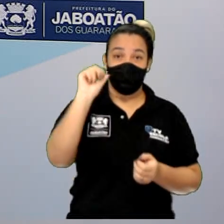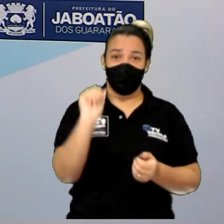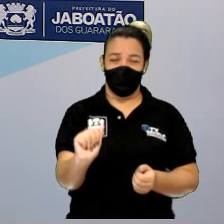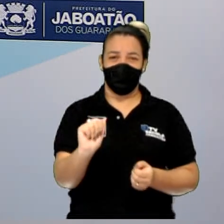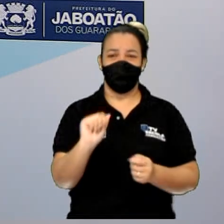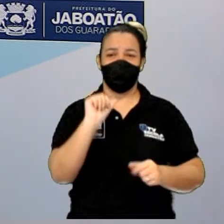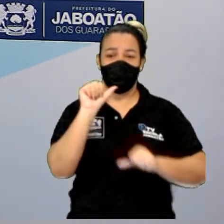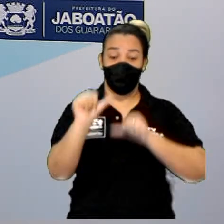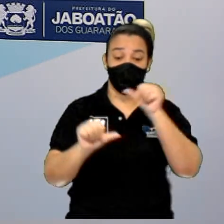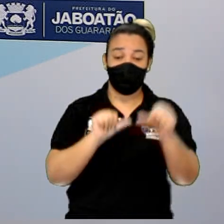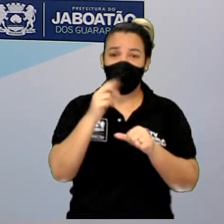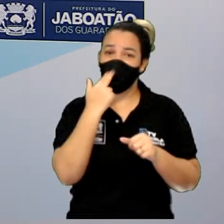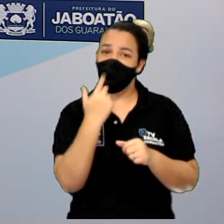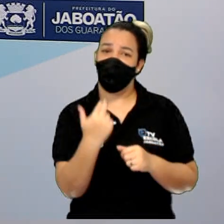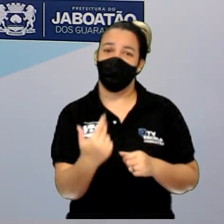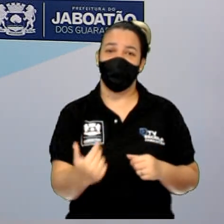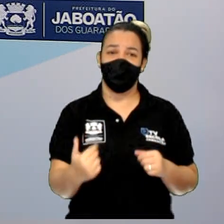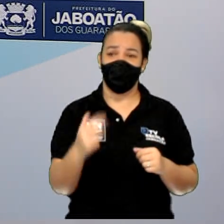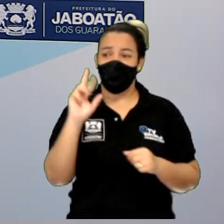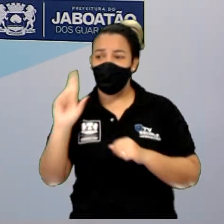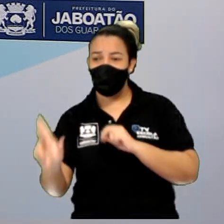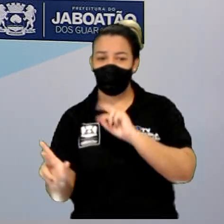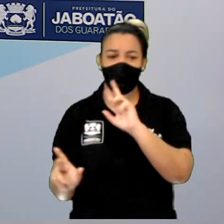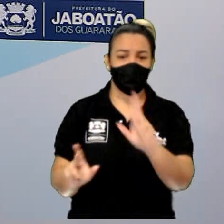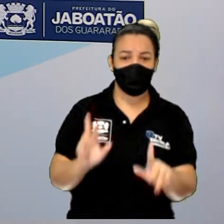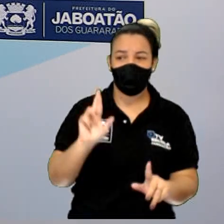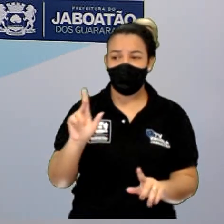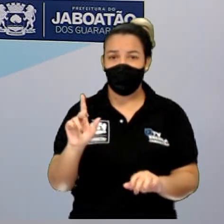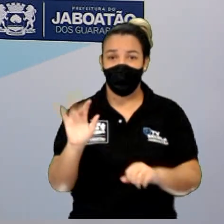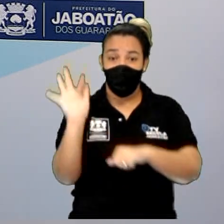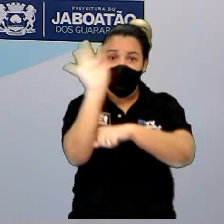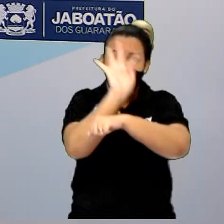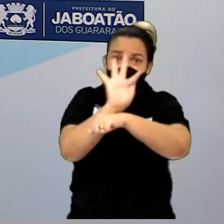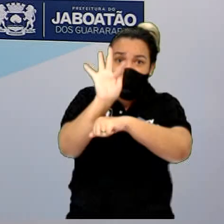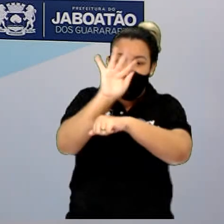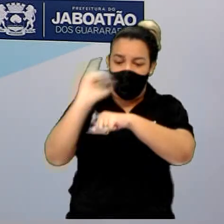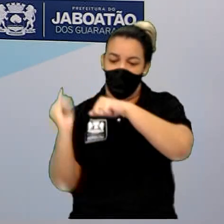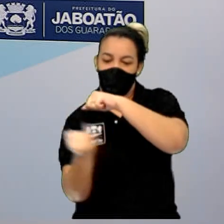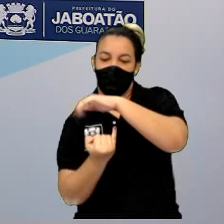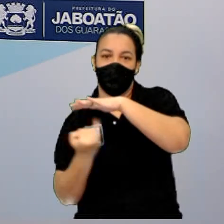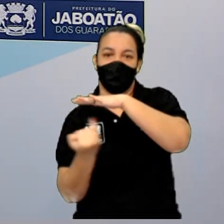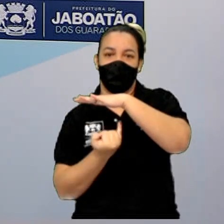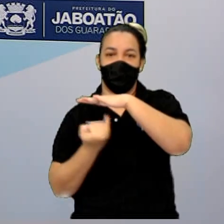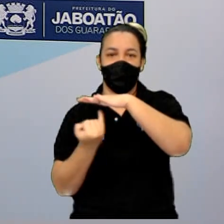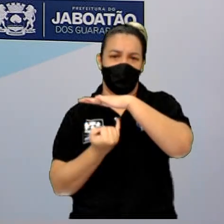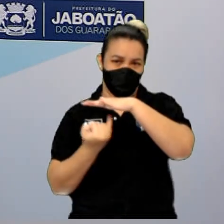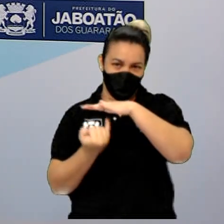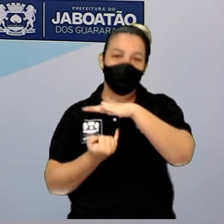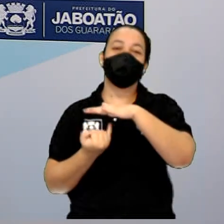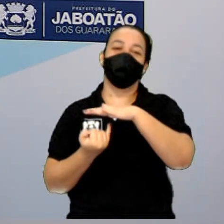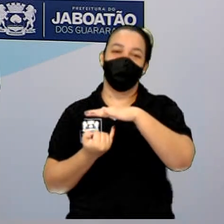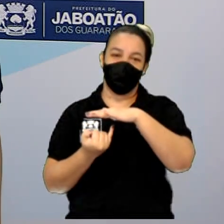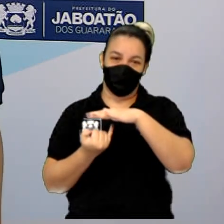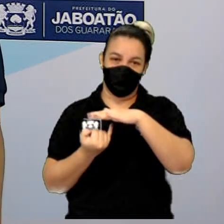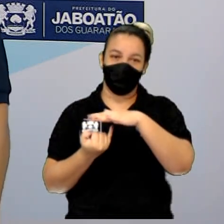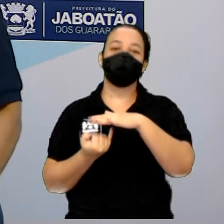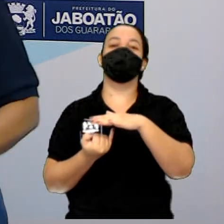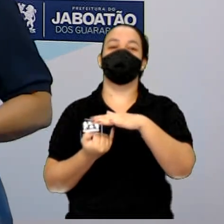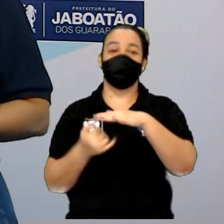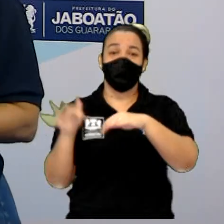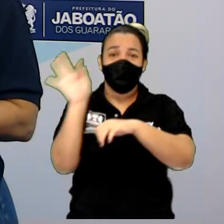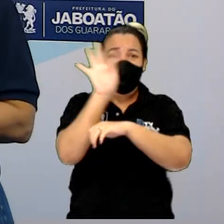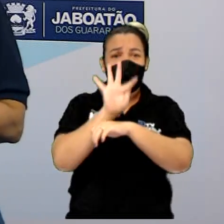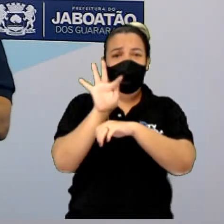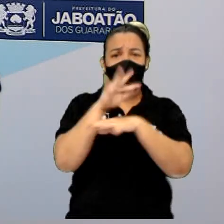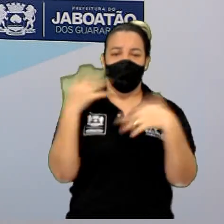ou seja, a língua pode variar entre uma linguagem formal e uma linguagem informal. Ou seja, o grau de formalidade,